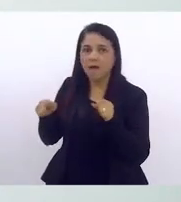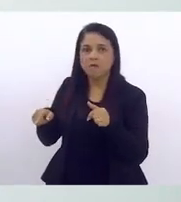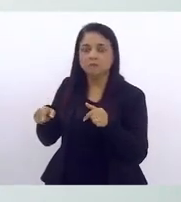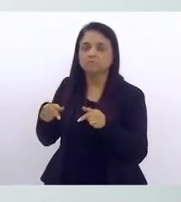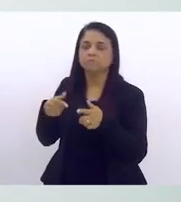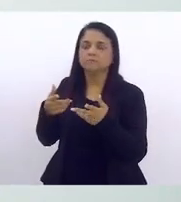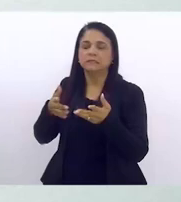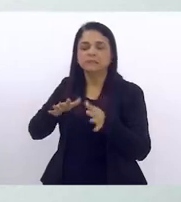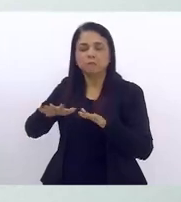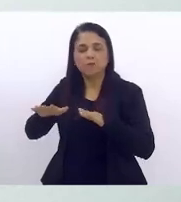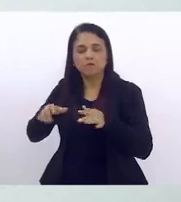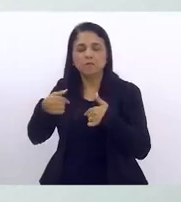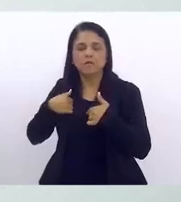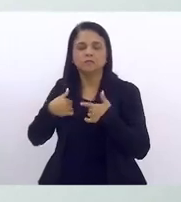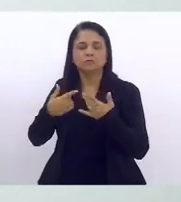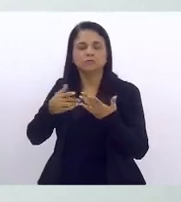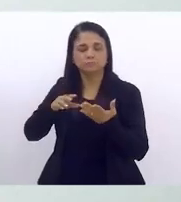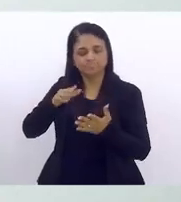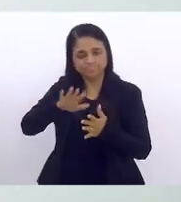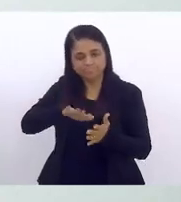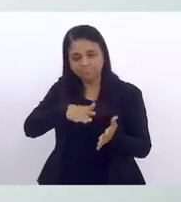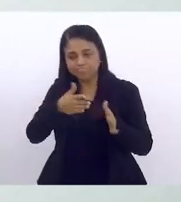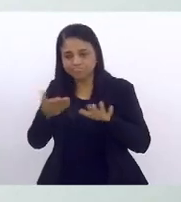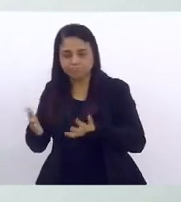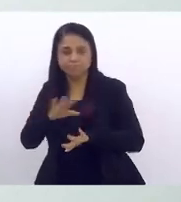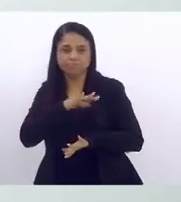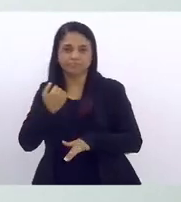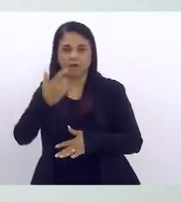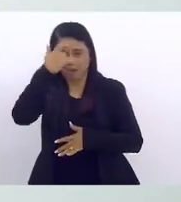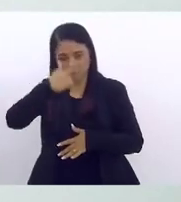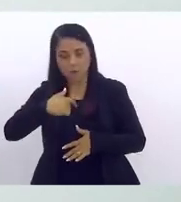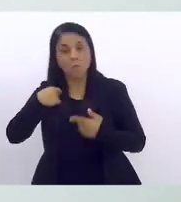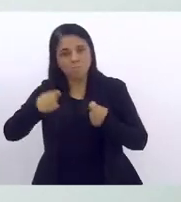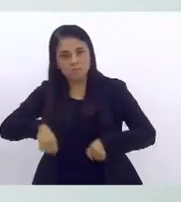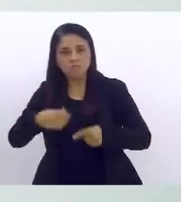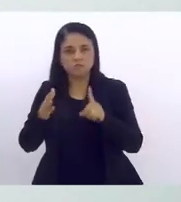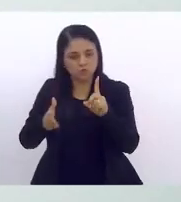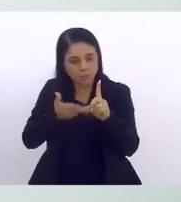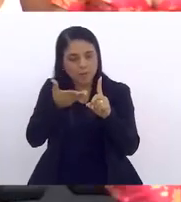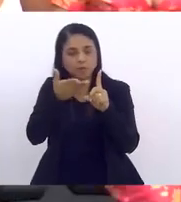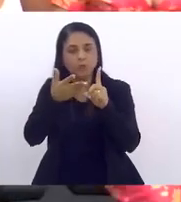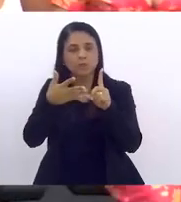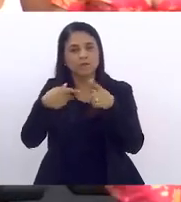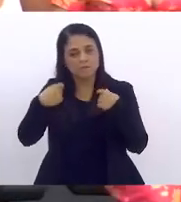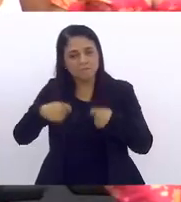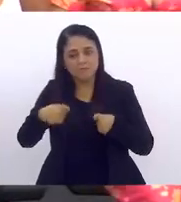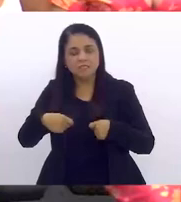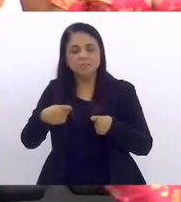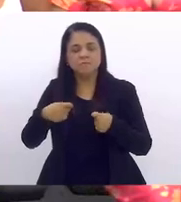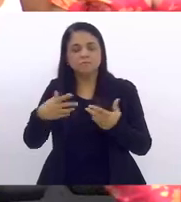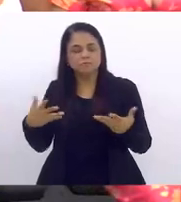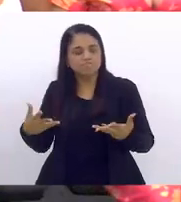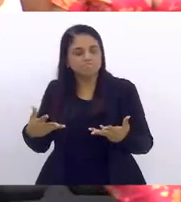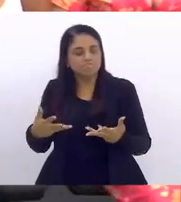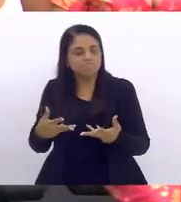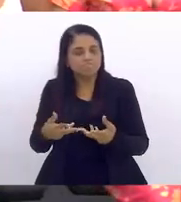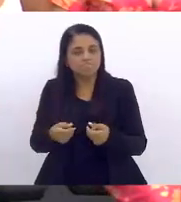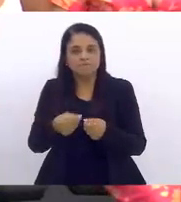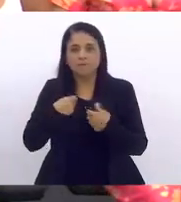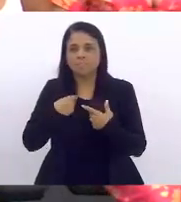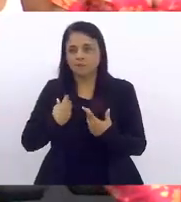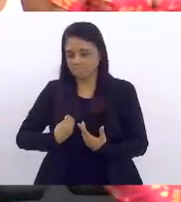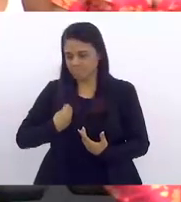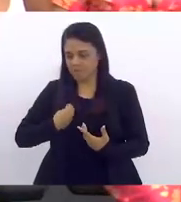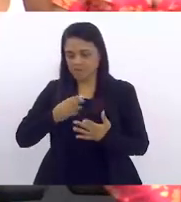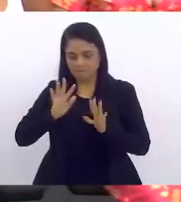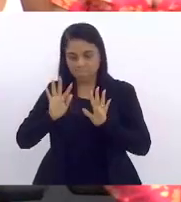esse movimento de passagem para mim. Eu também mereço uma doula, porque eu quero me deleitar no fim da minha vida, assim como quero que todas as